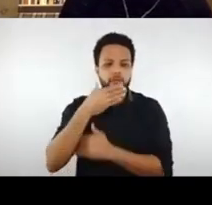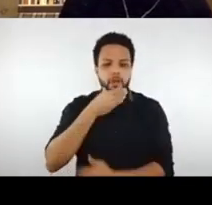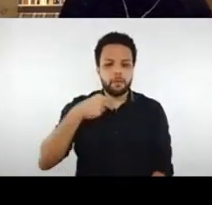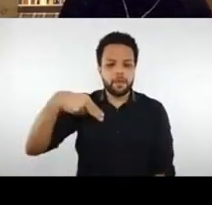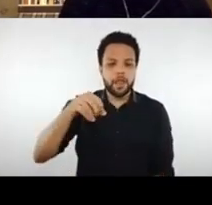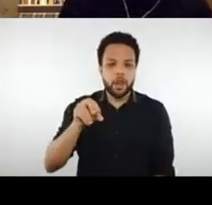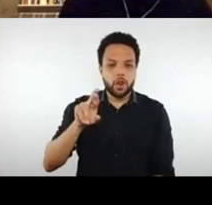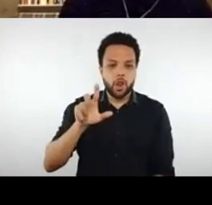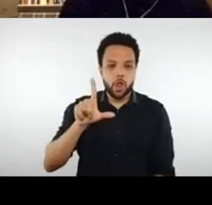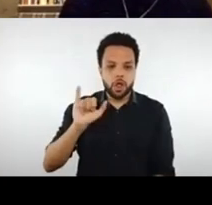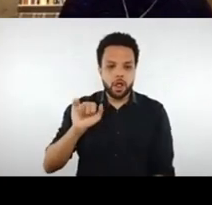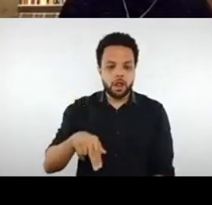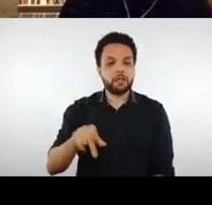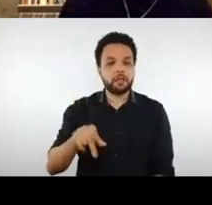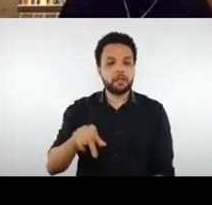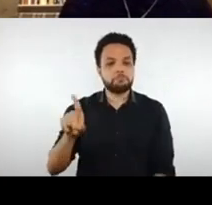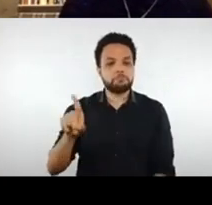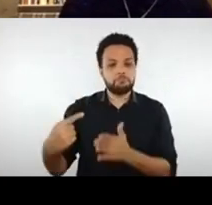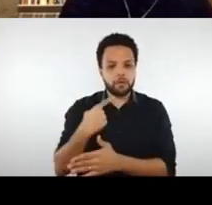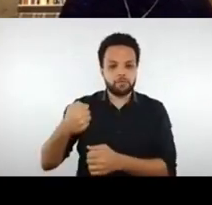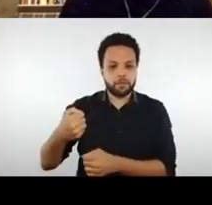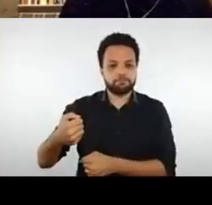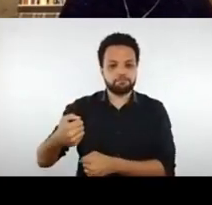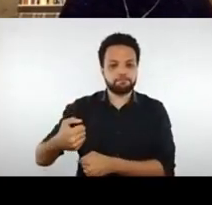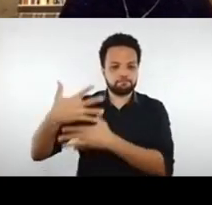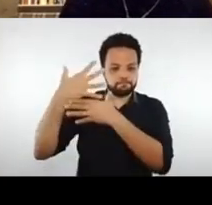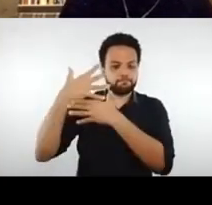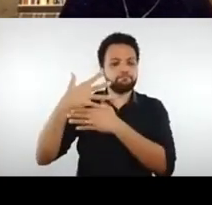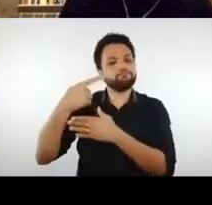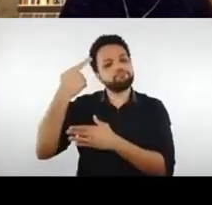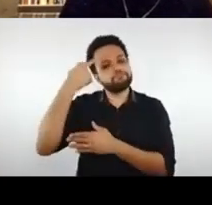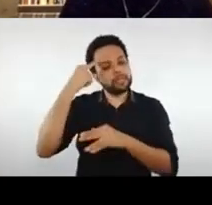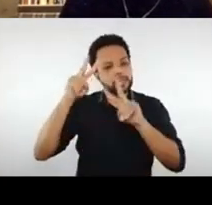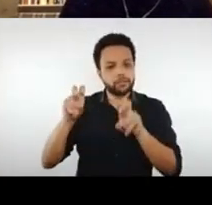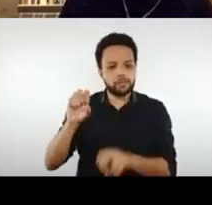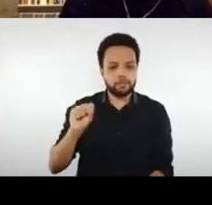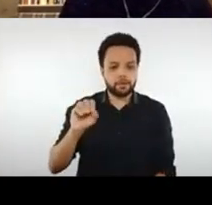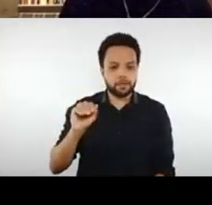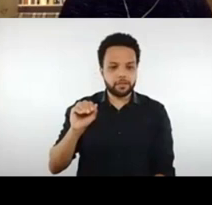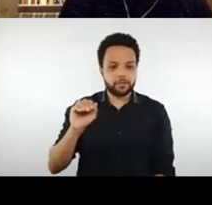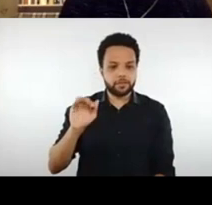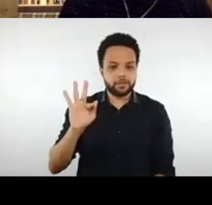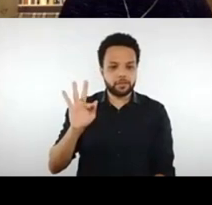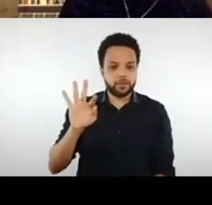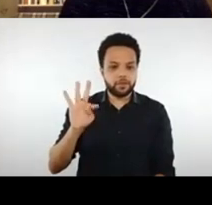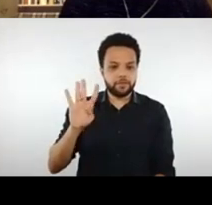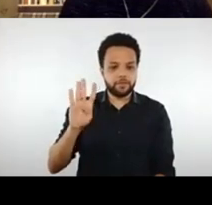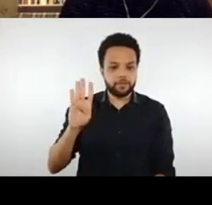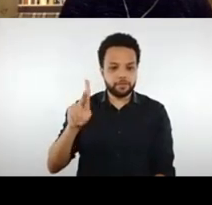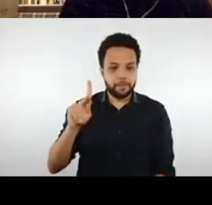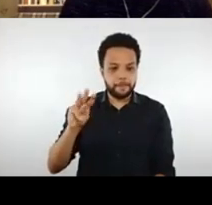gente, mandou uma pergunta pelo chat. Quando se pensa em soft power com relação à produção cinematográfica e